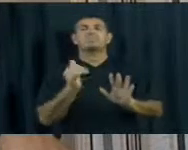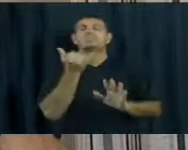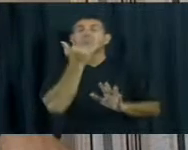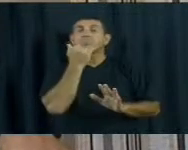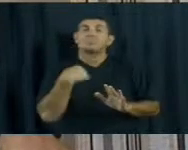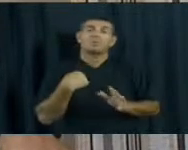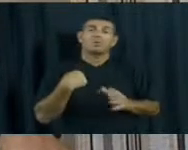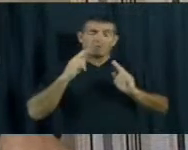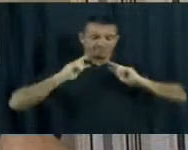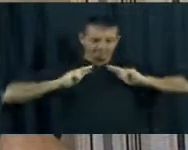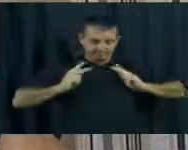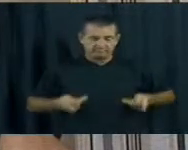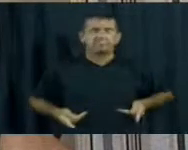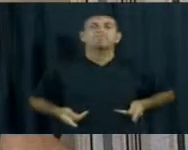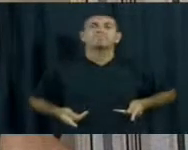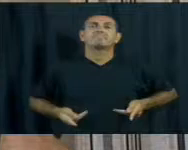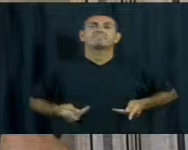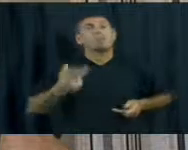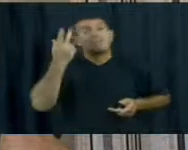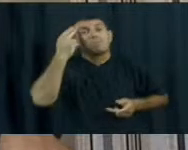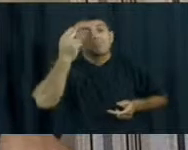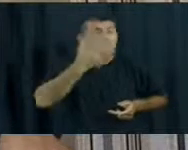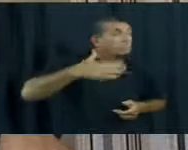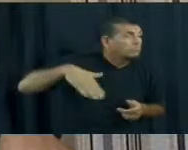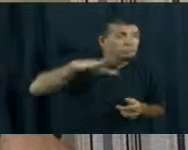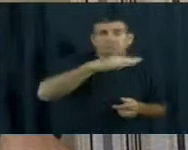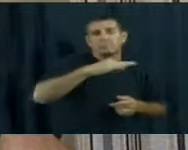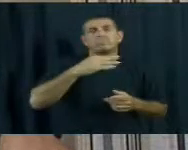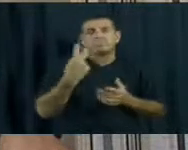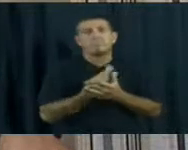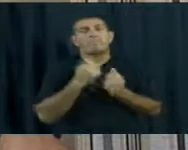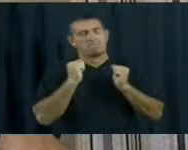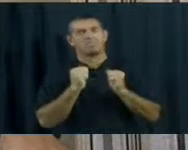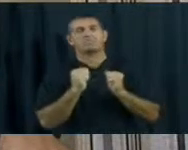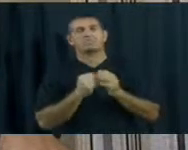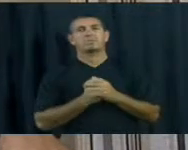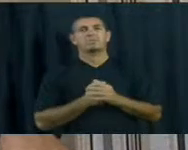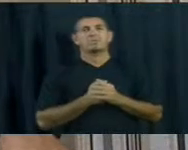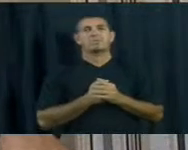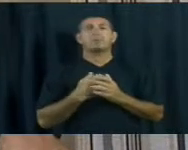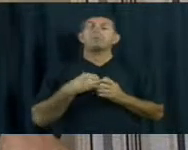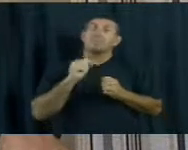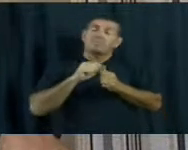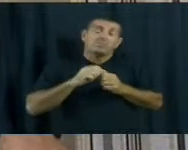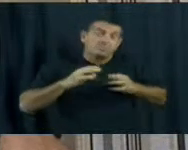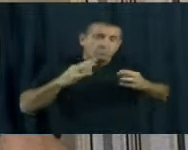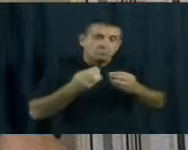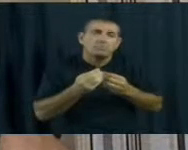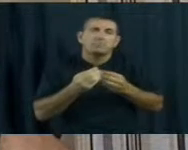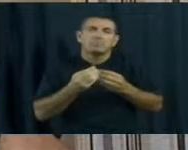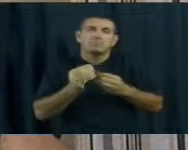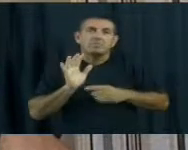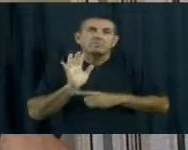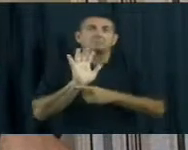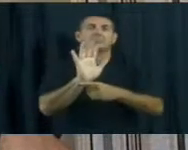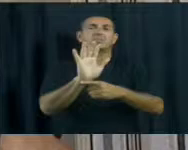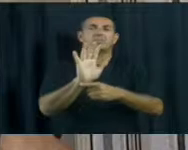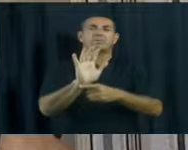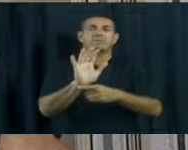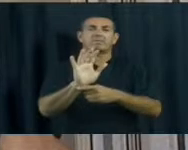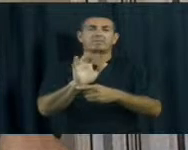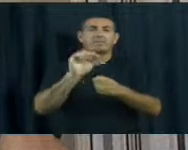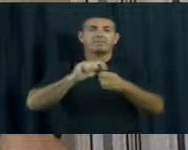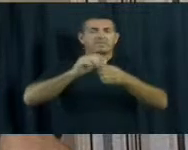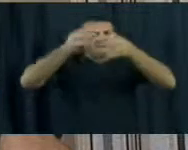ser humano, de carne e osso, que erra igual a qualquer pessoa. Mas eu estou fazendo de tudo para poder acertar.